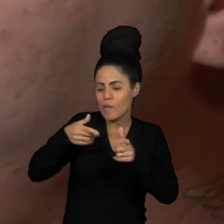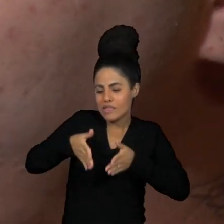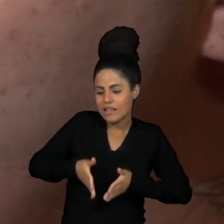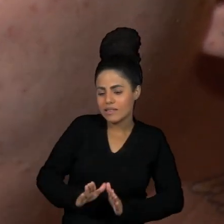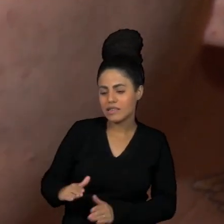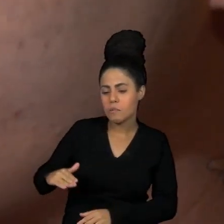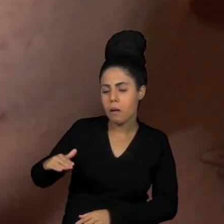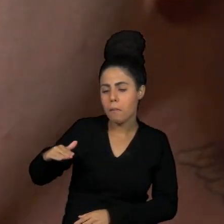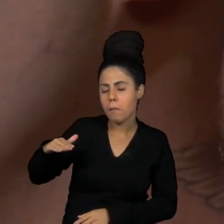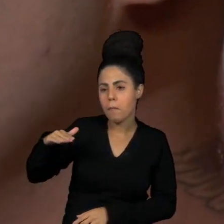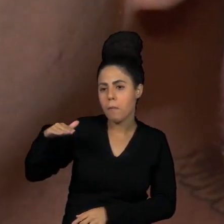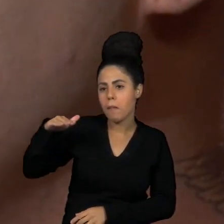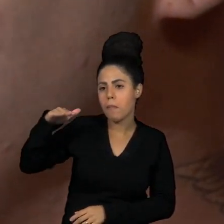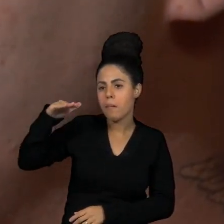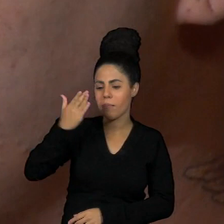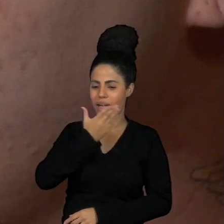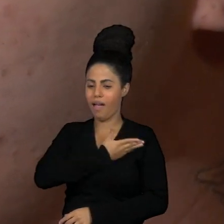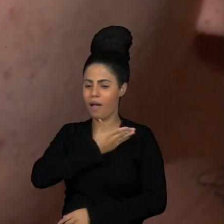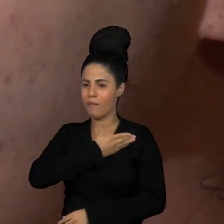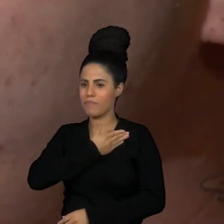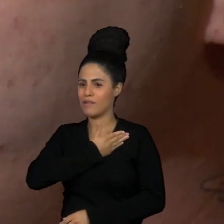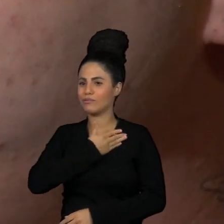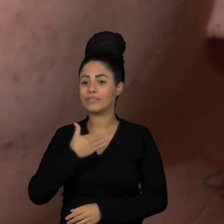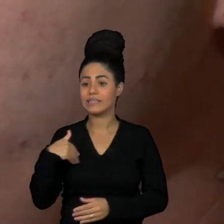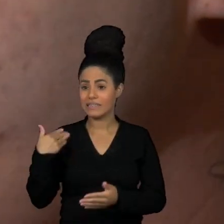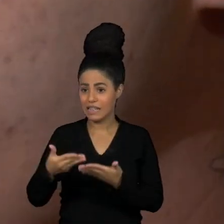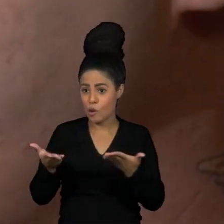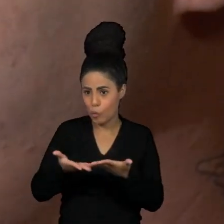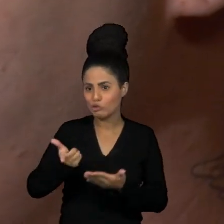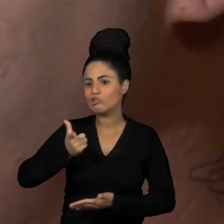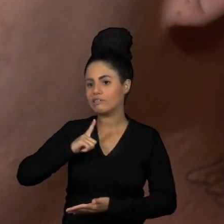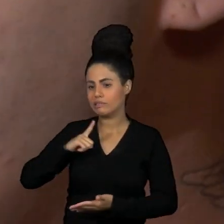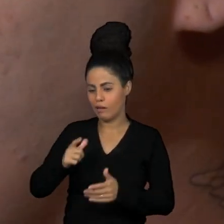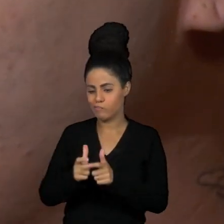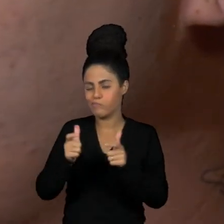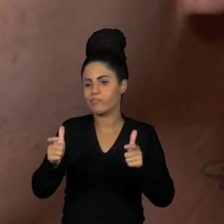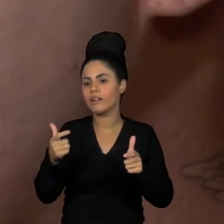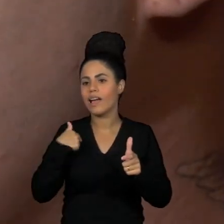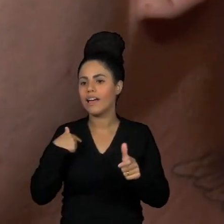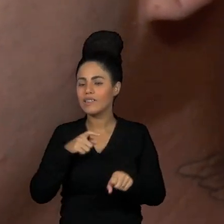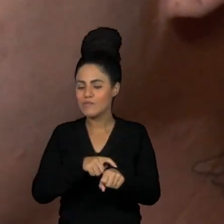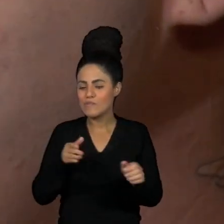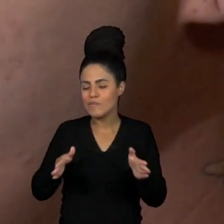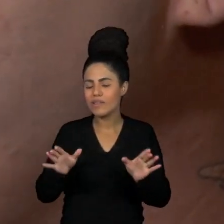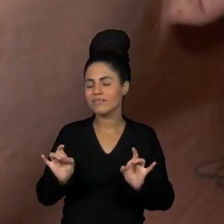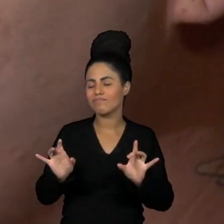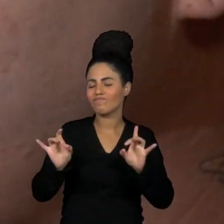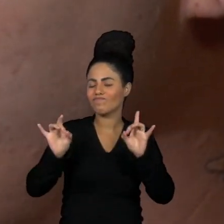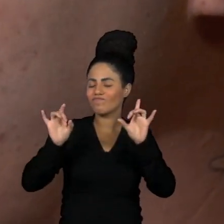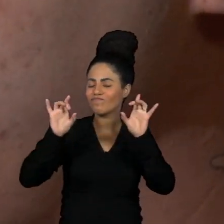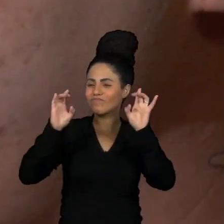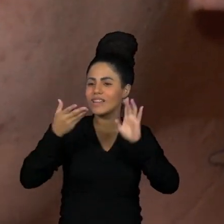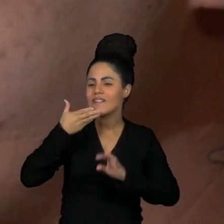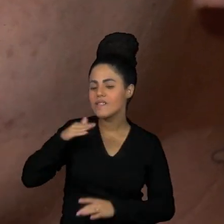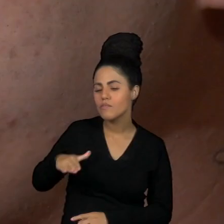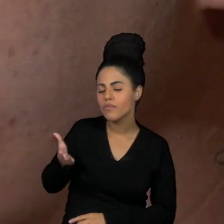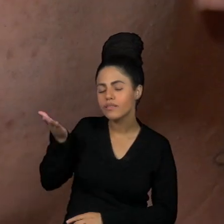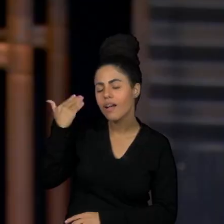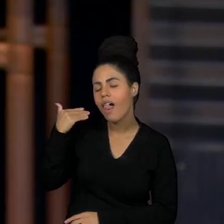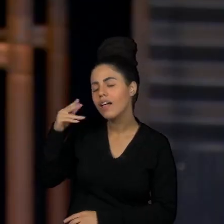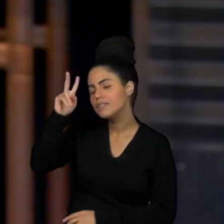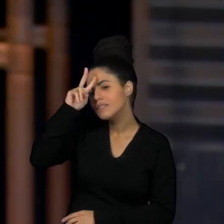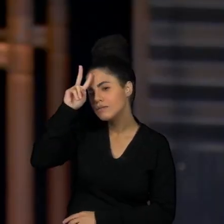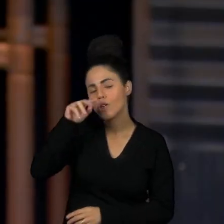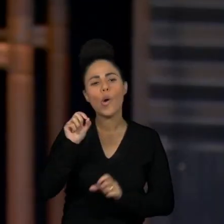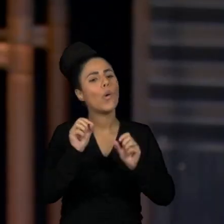né? Tenho muitos amigos, tive momentos especiais assim da minha infância. Como foi